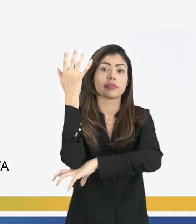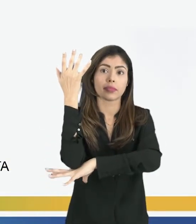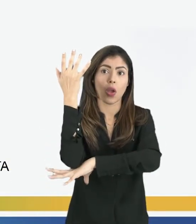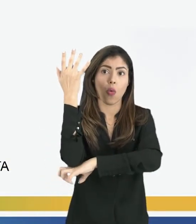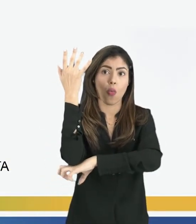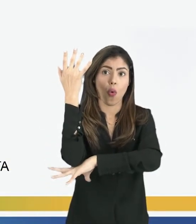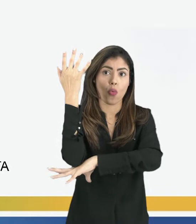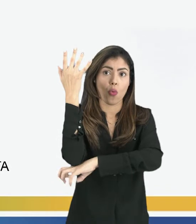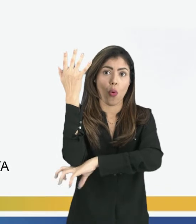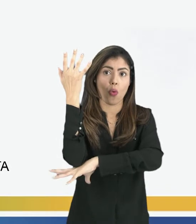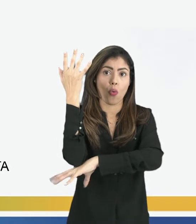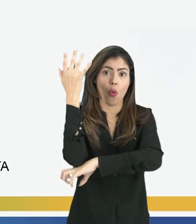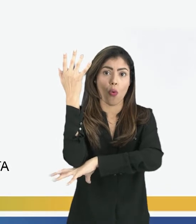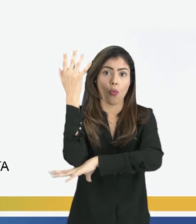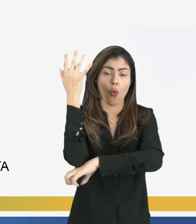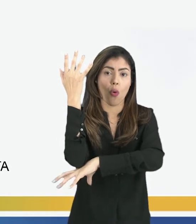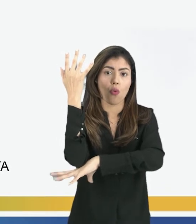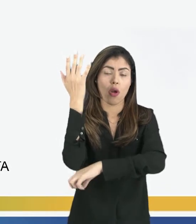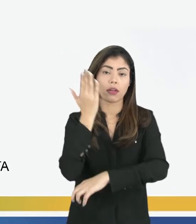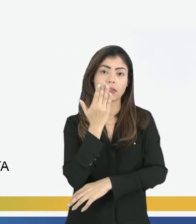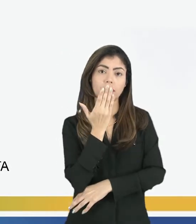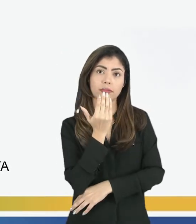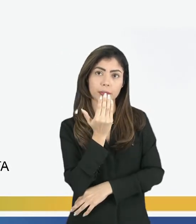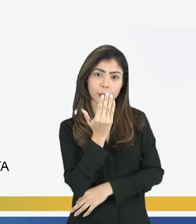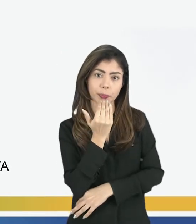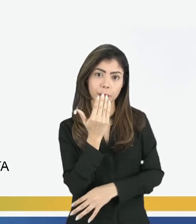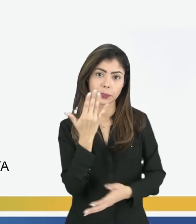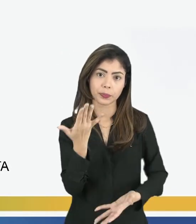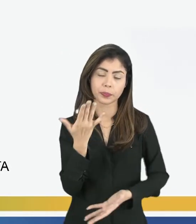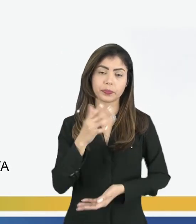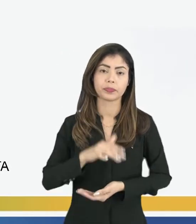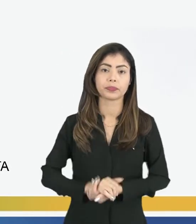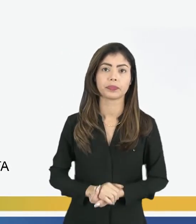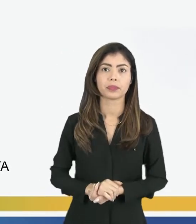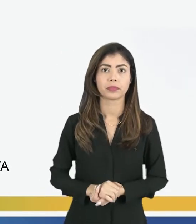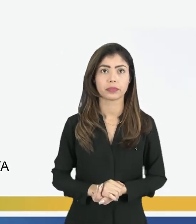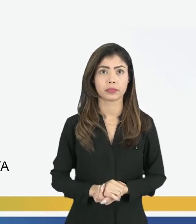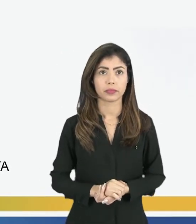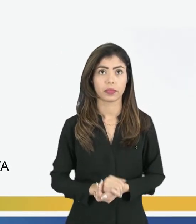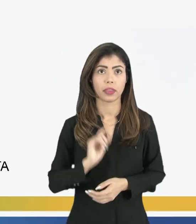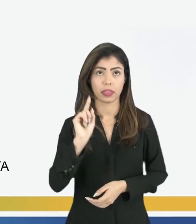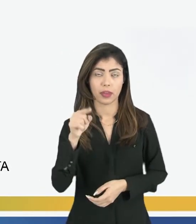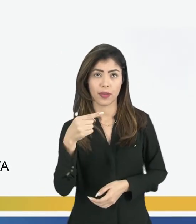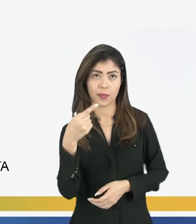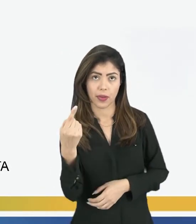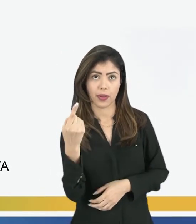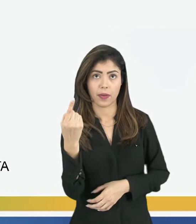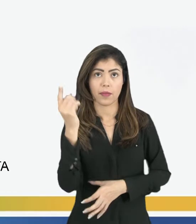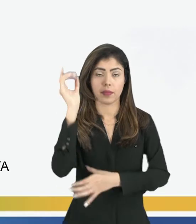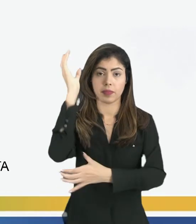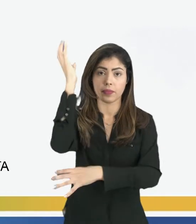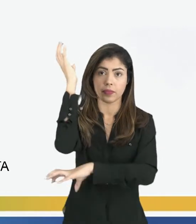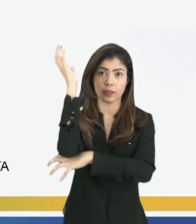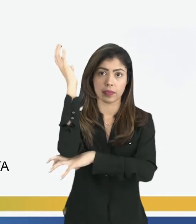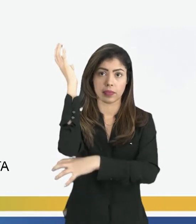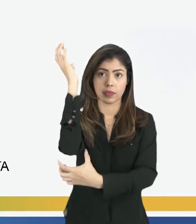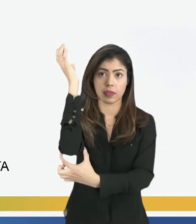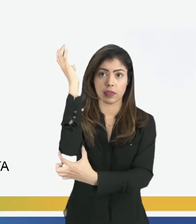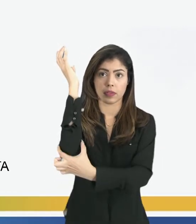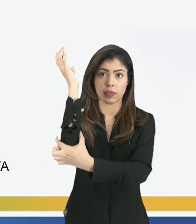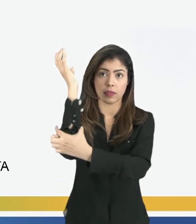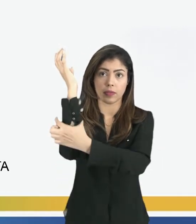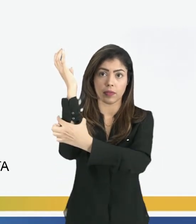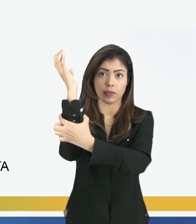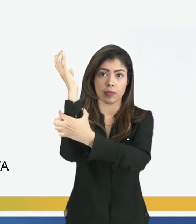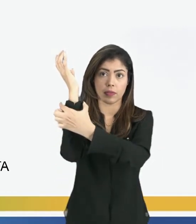É alimentar a planta. Depois da raiz, começa a nascer o caule. E